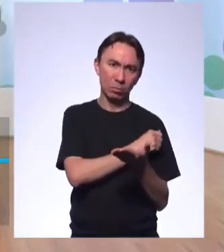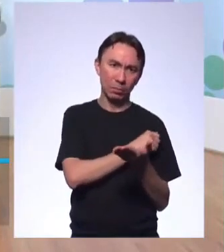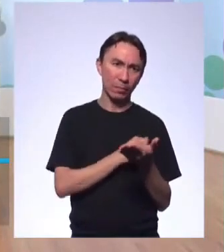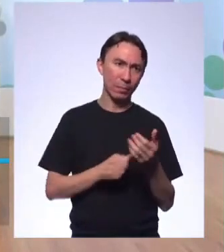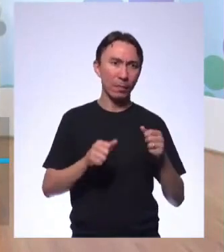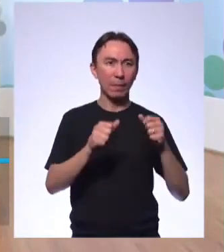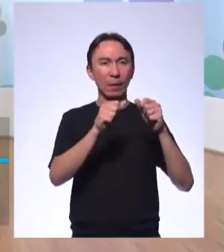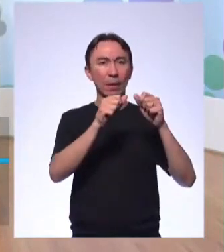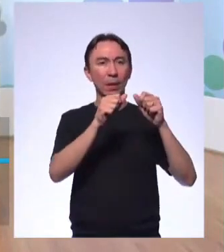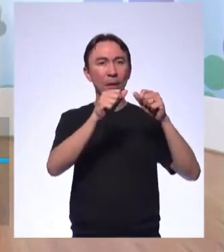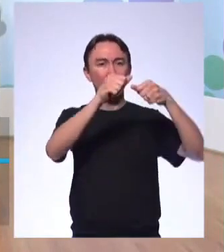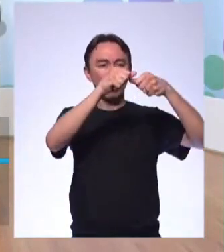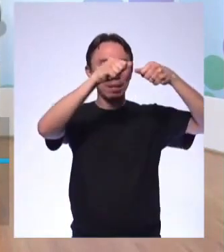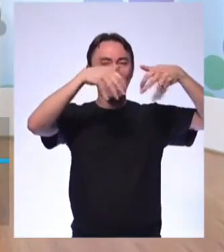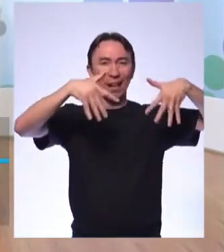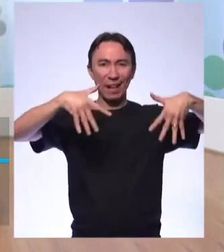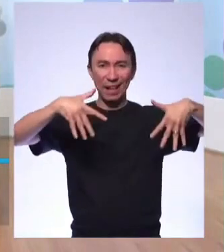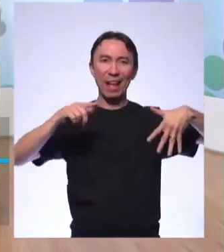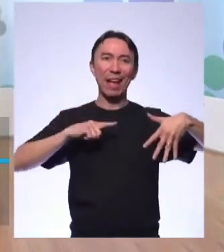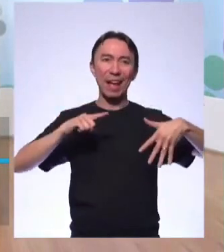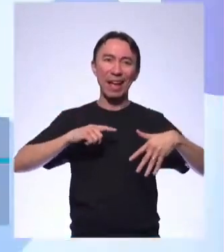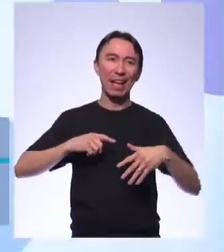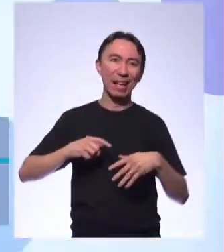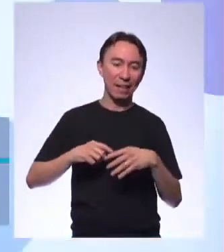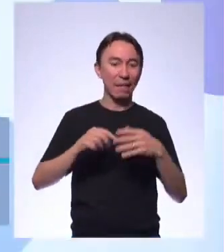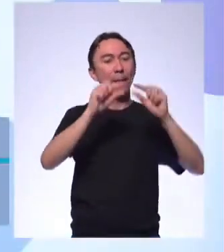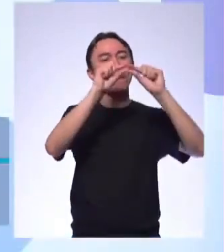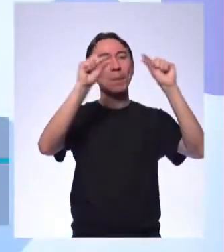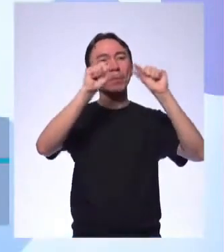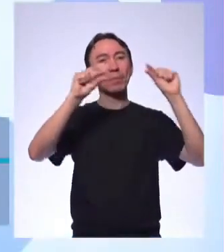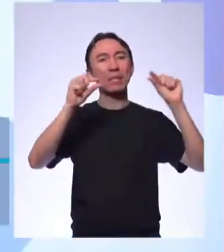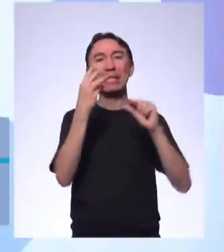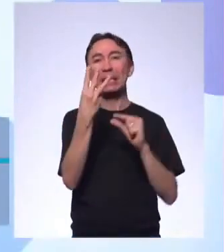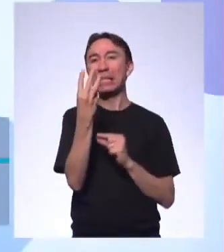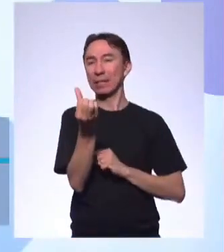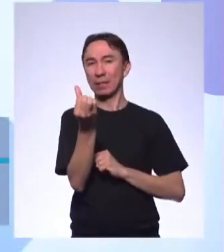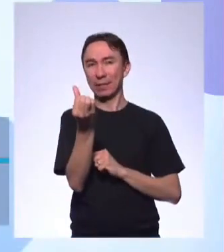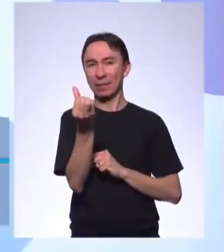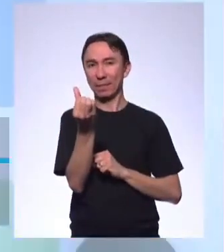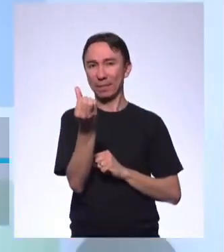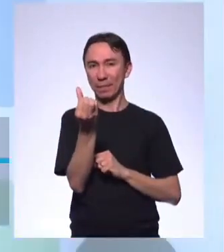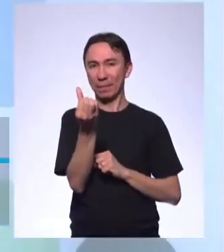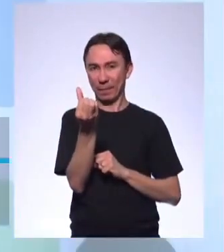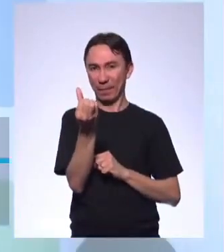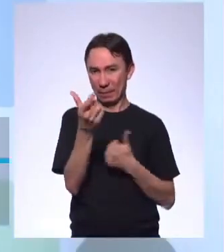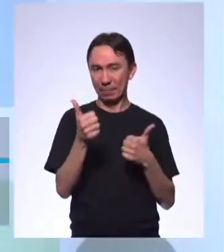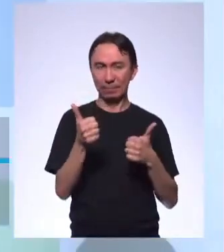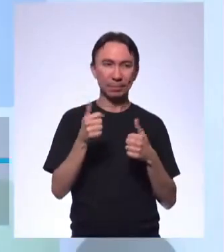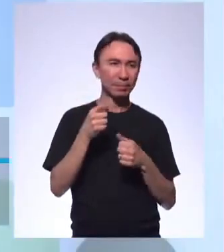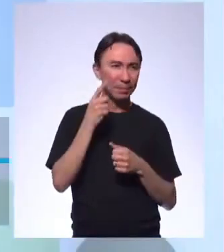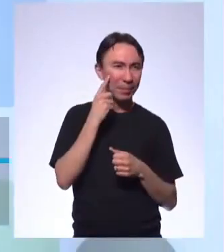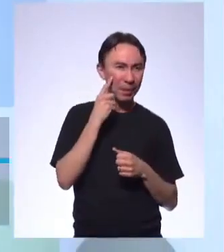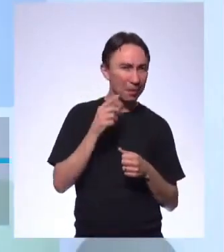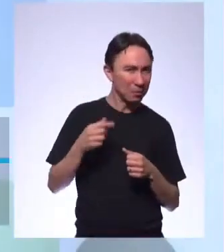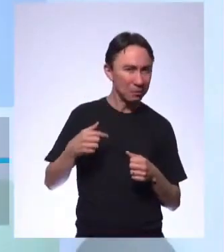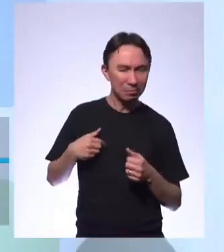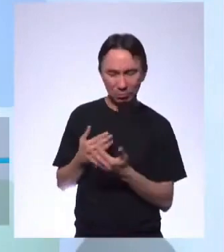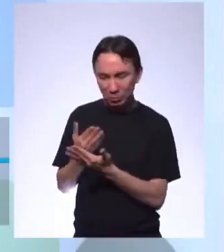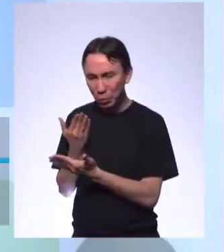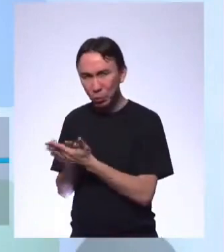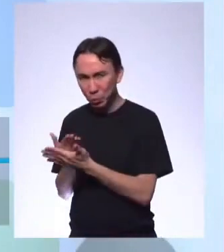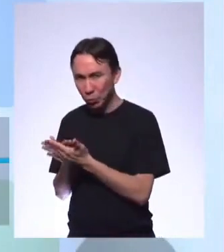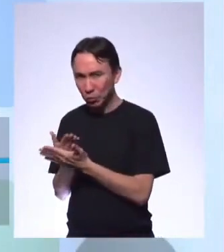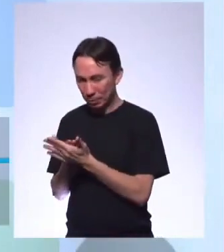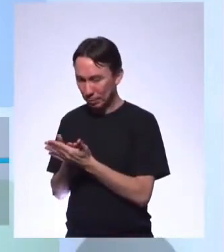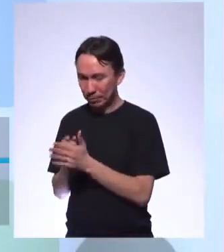essa. A gente trouxe aqui nos slides. São 36 versos, né? Isso tá certo, tá certo. Não é uma estrutura fixa, não. Sabe o que acontece, Mauro? Eu, quando eu estava estudando para dar essa